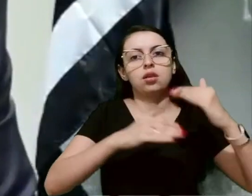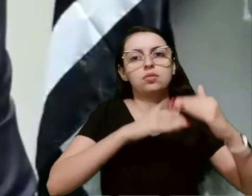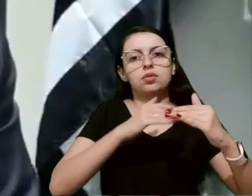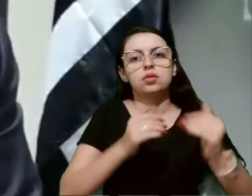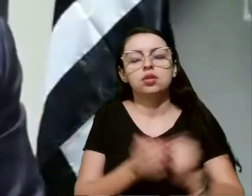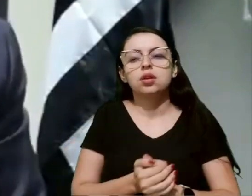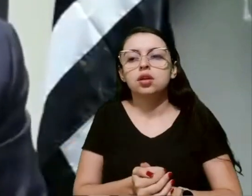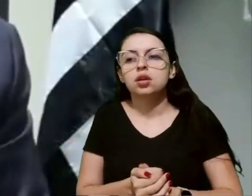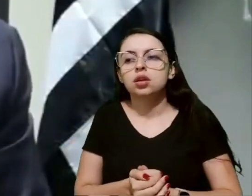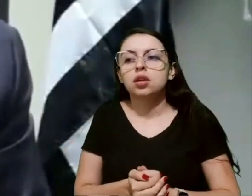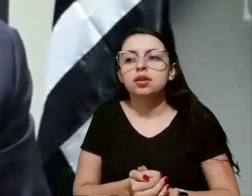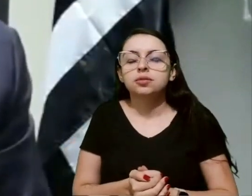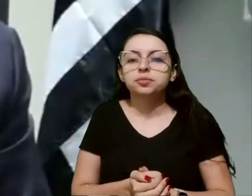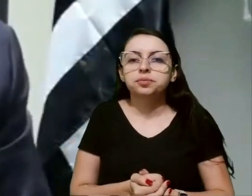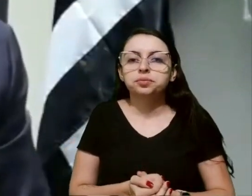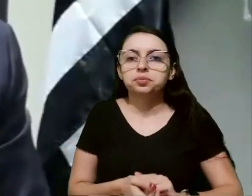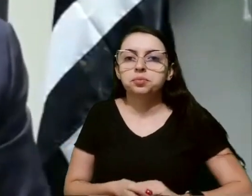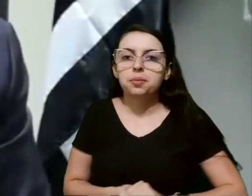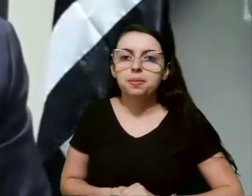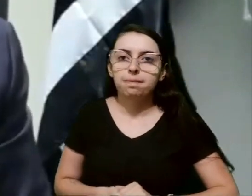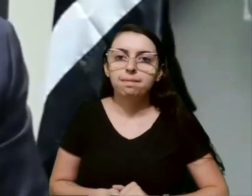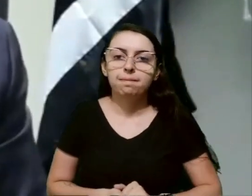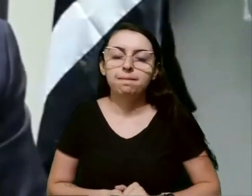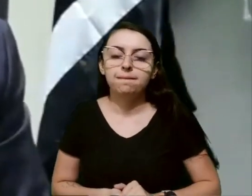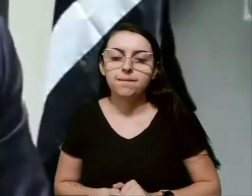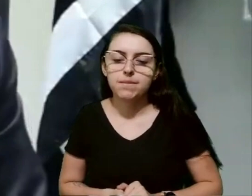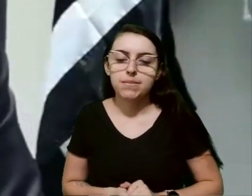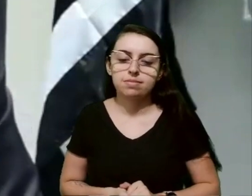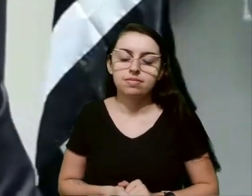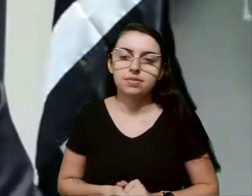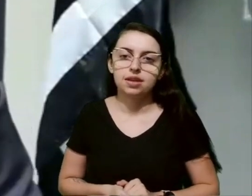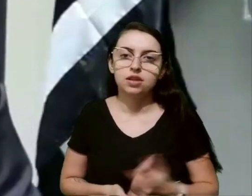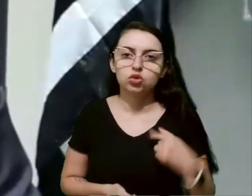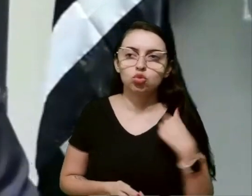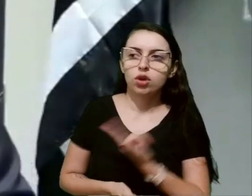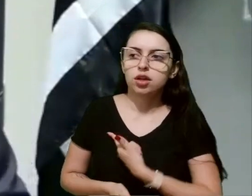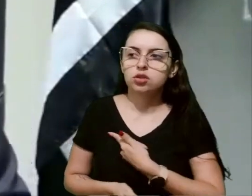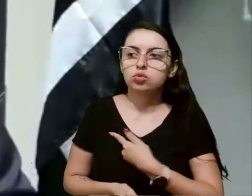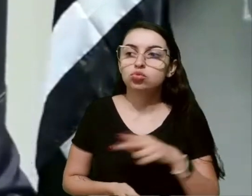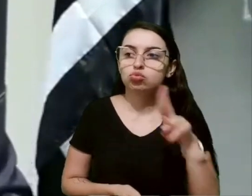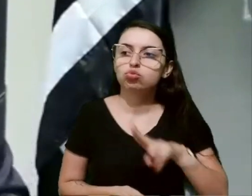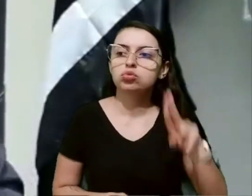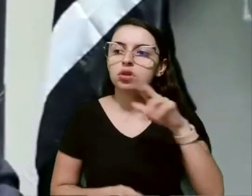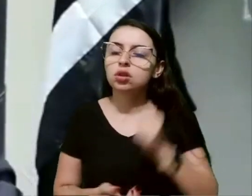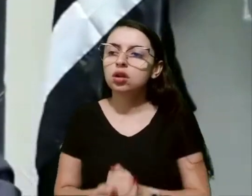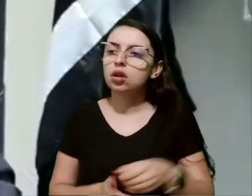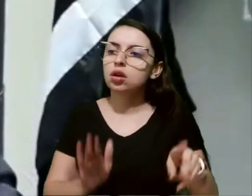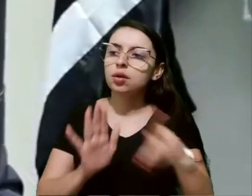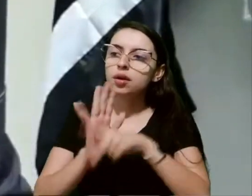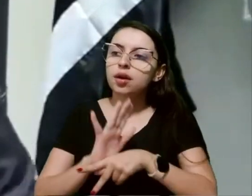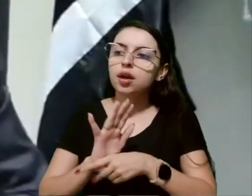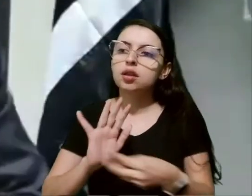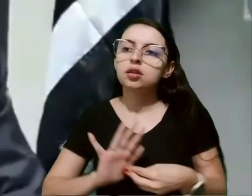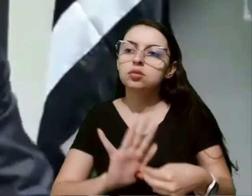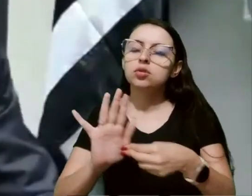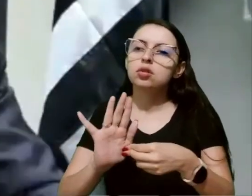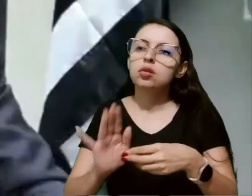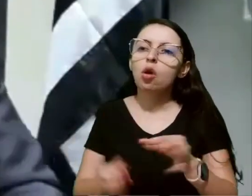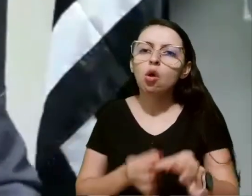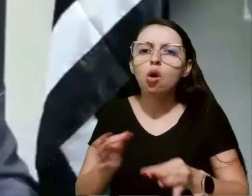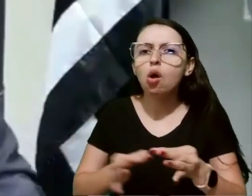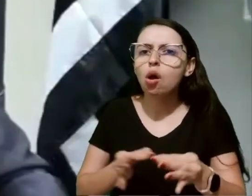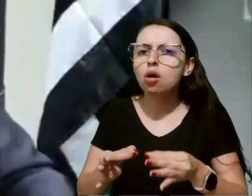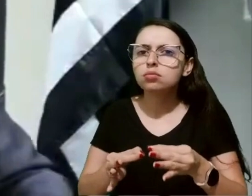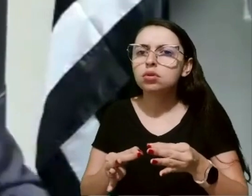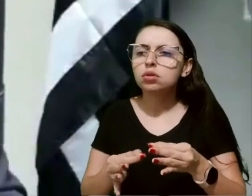técnica estatística médica, né. A gente usa modelos de endemia e de epidemia para detectar a